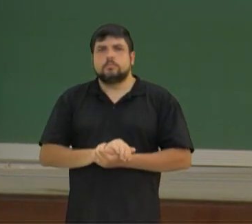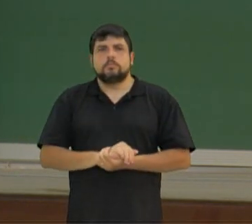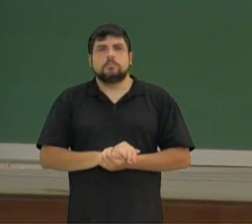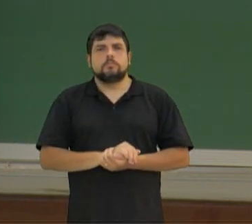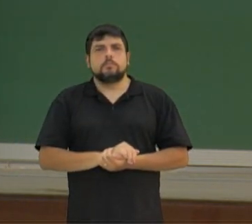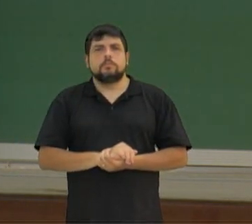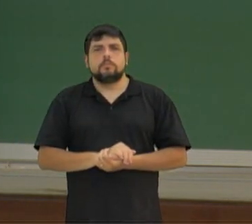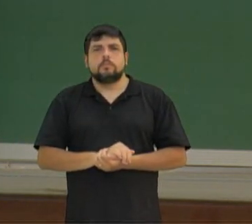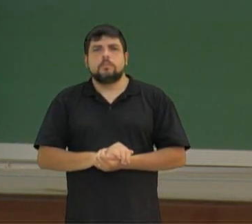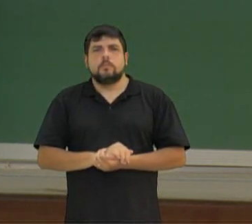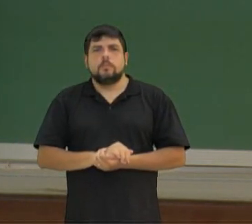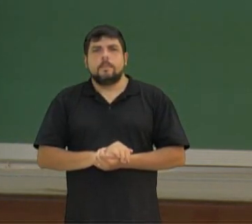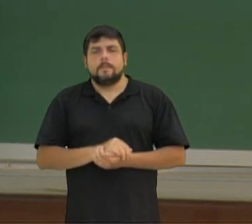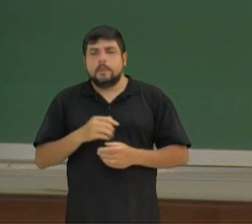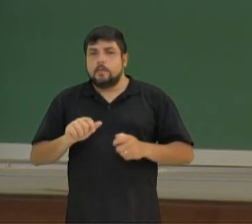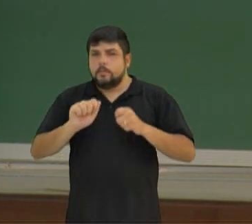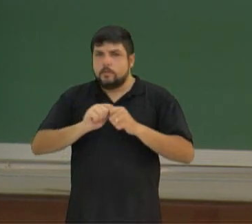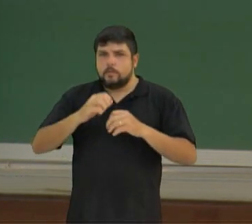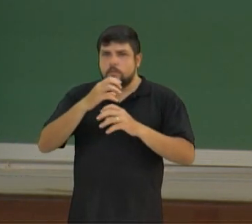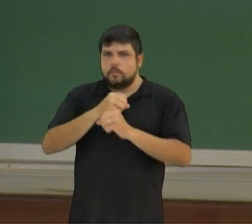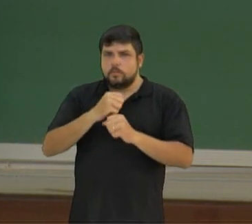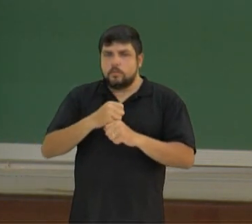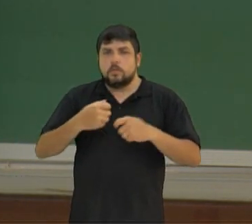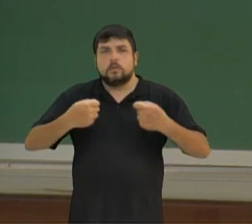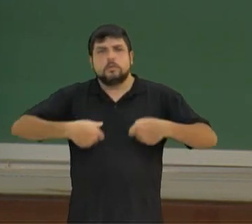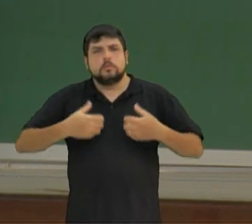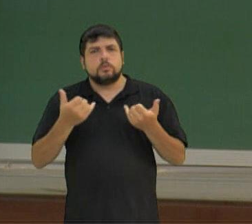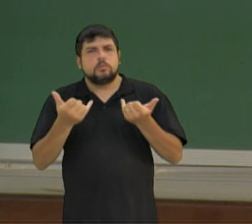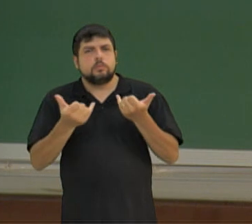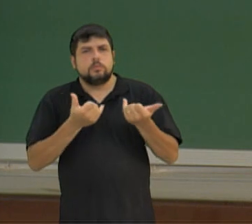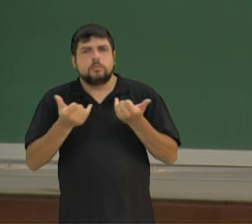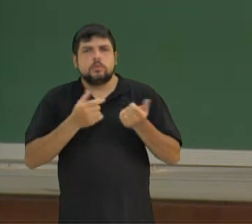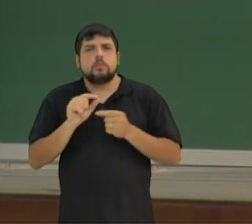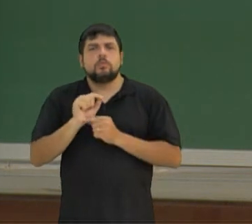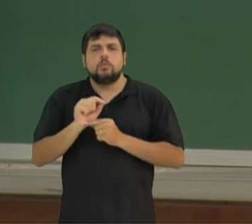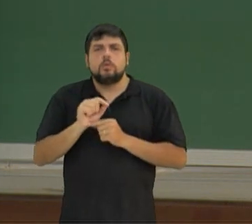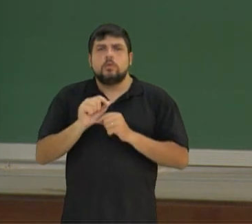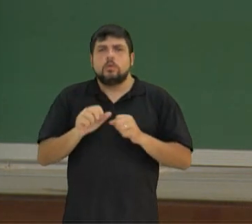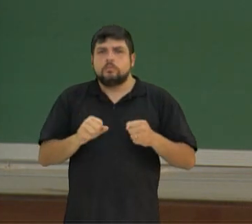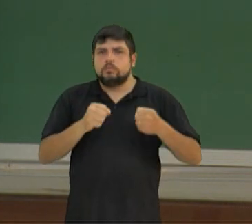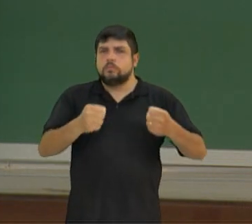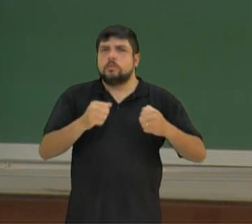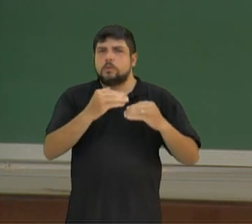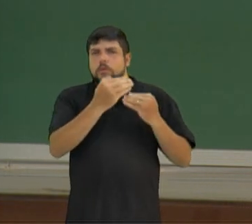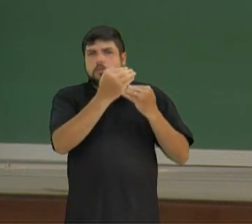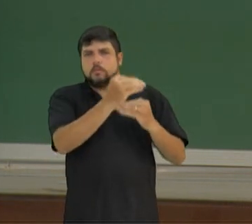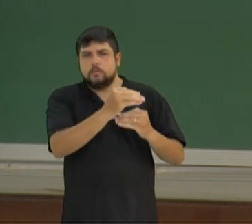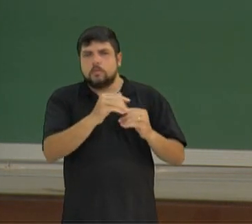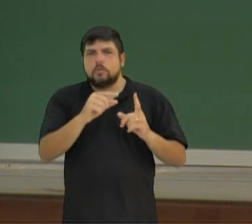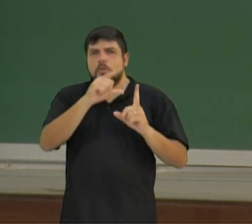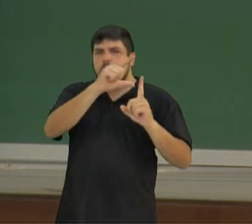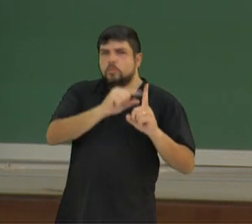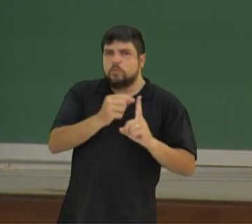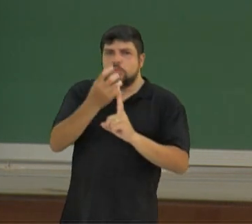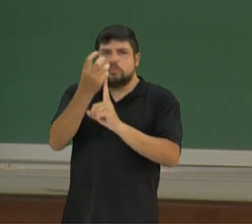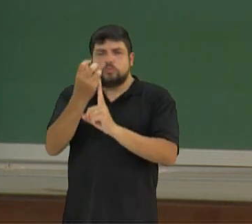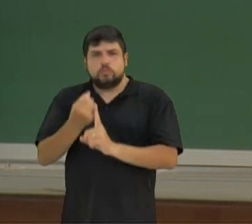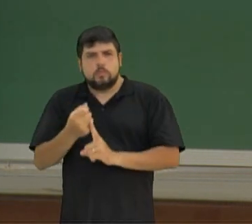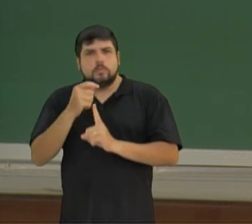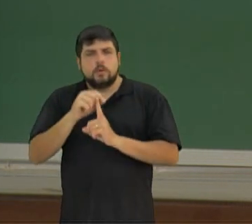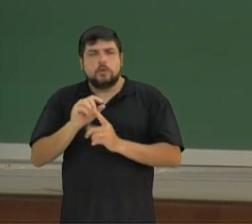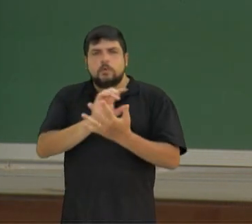pilha. Para executar o cálculo, nós precisamos de dados, que são os potenciais padrão de redução e oxidação